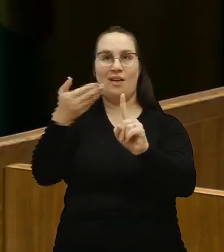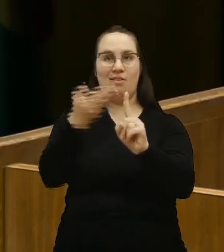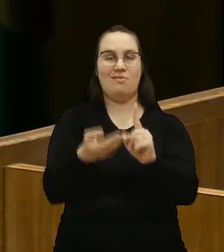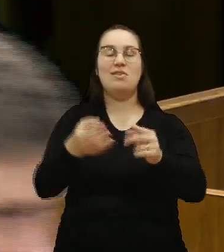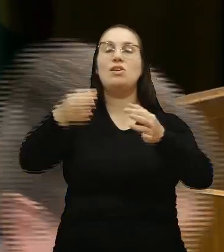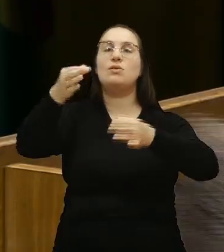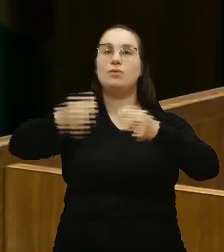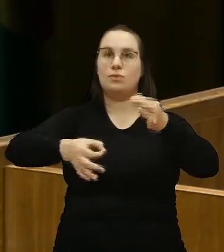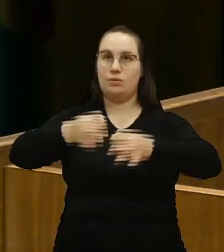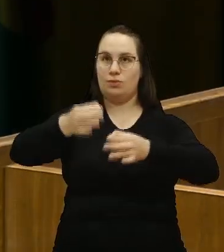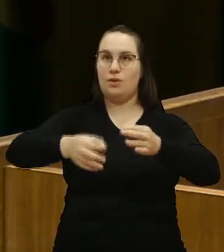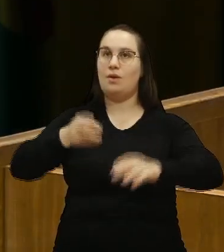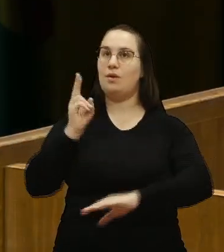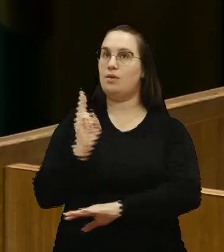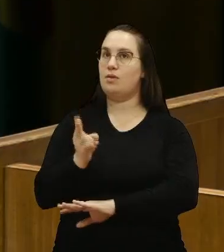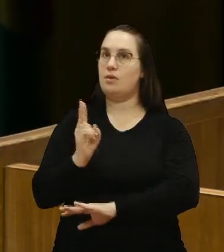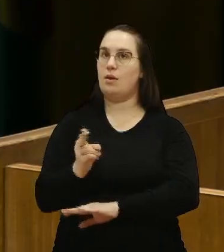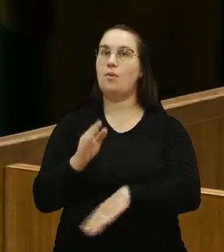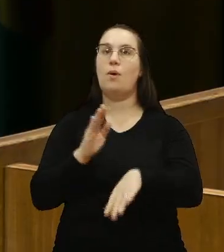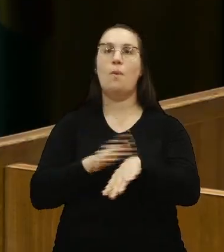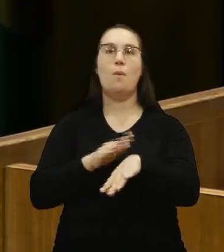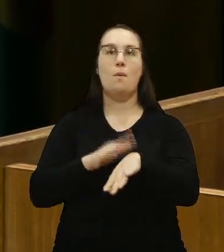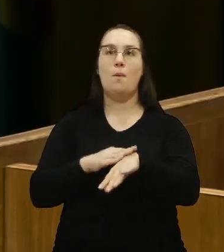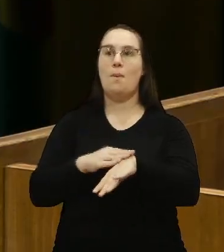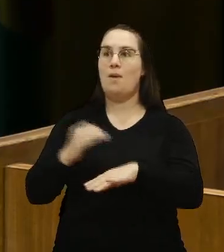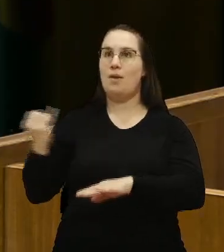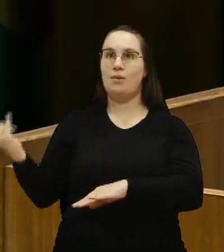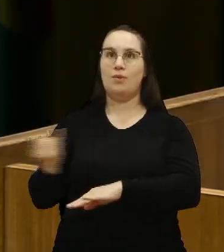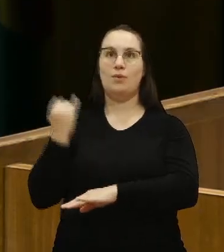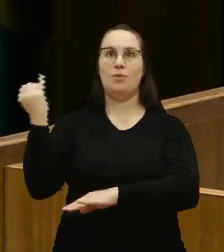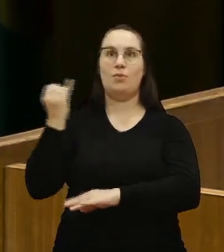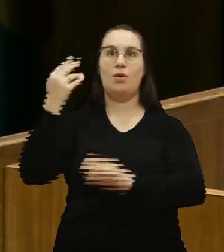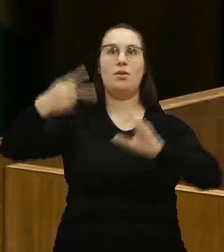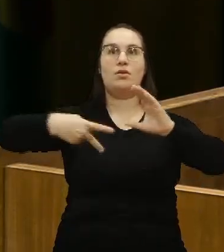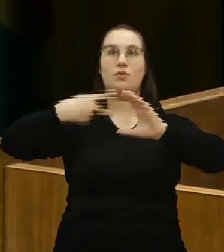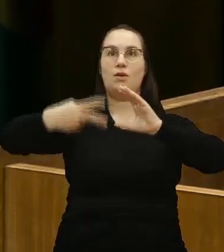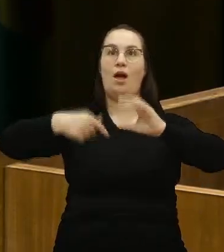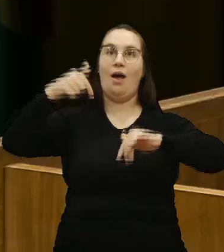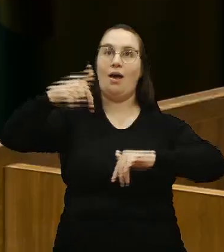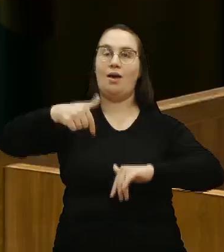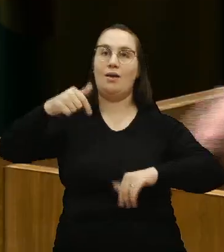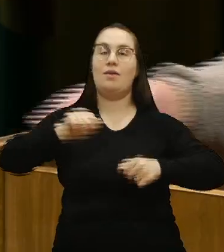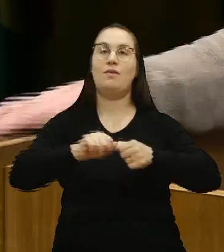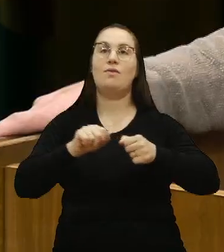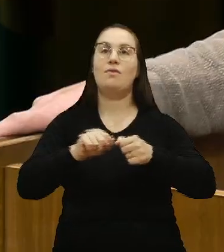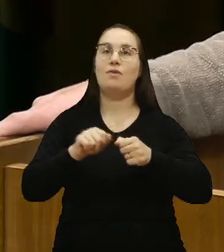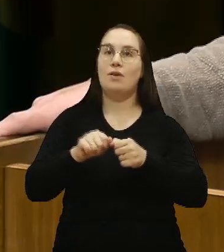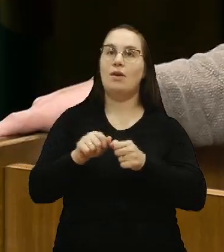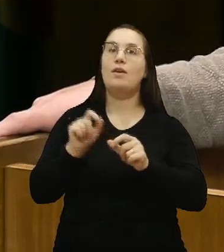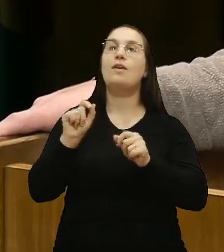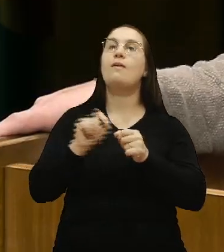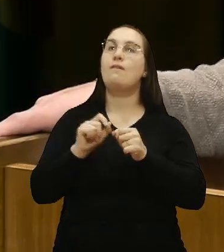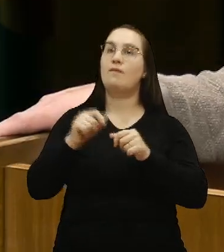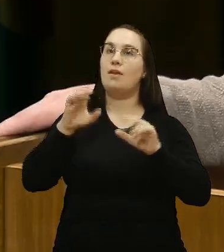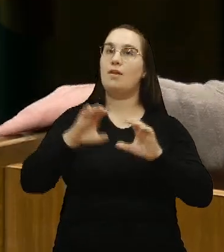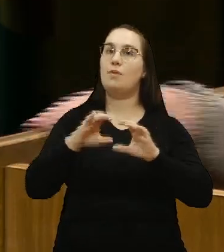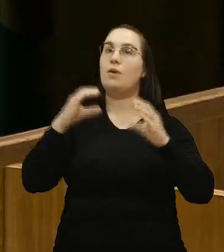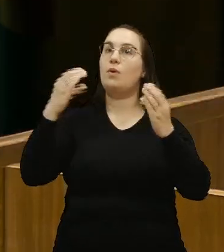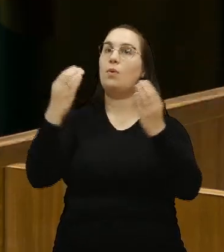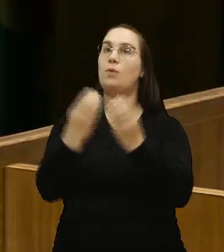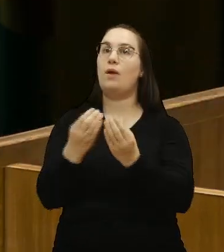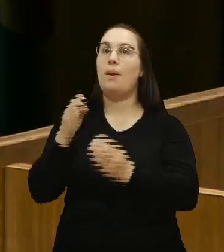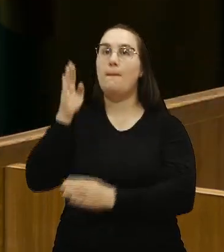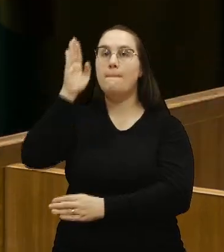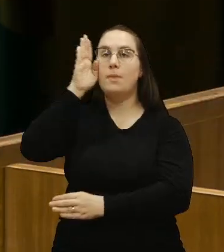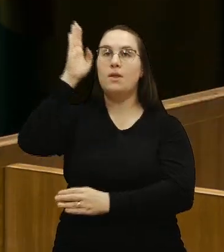justa, e sempre é um ato grandioso que esta casa faz a quem fez alguma coisa ou deixou principalmente